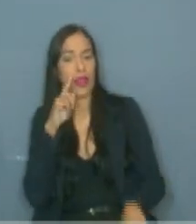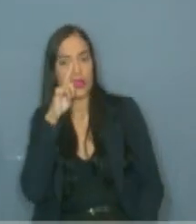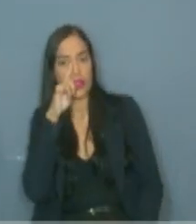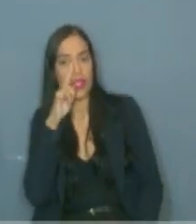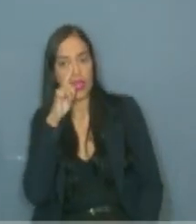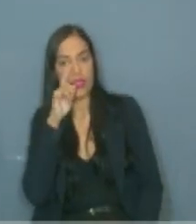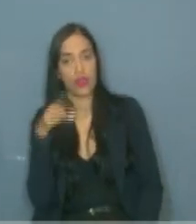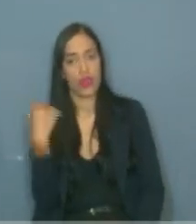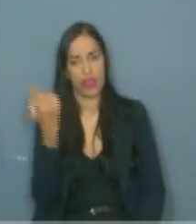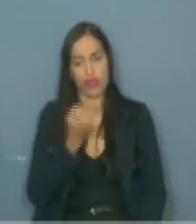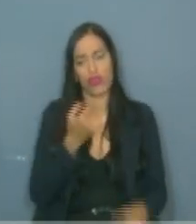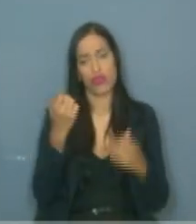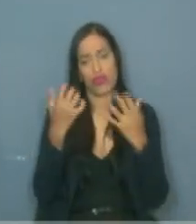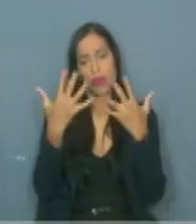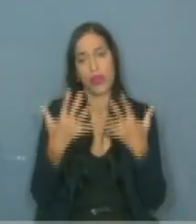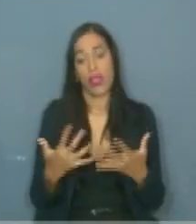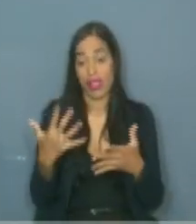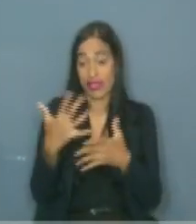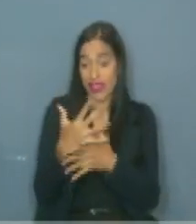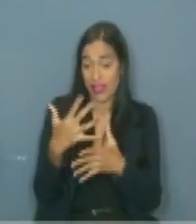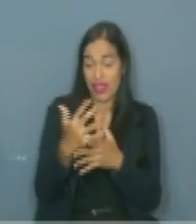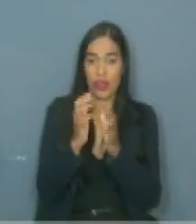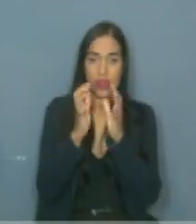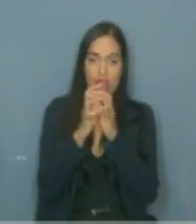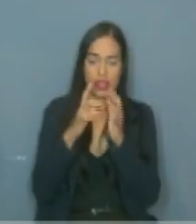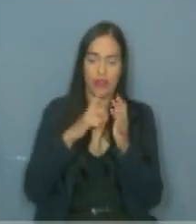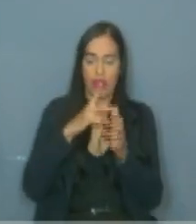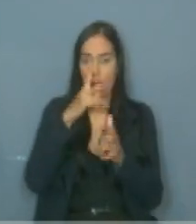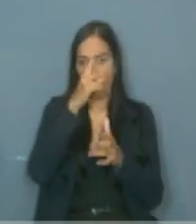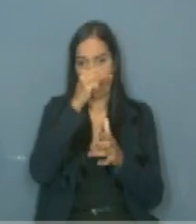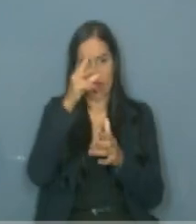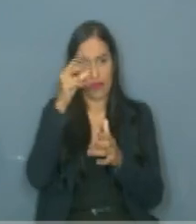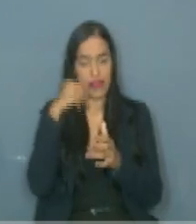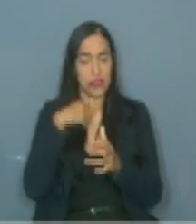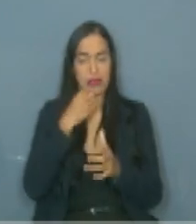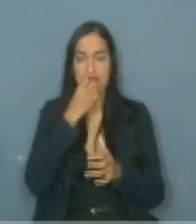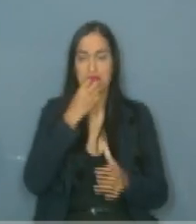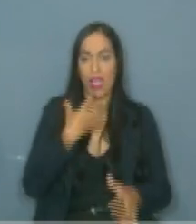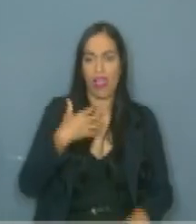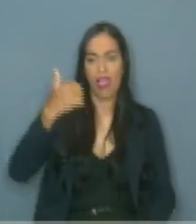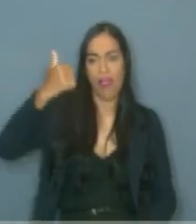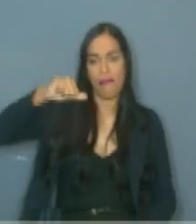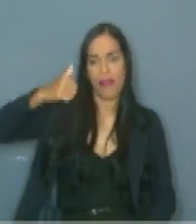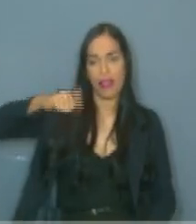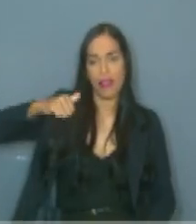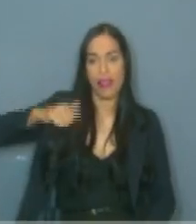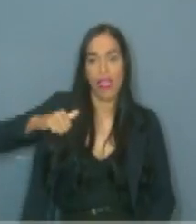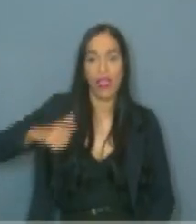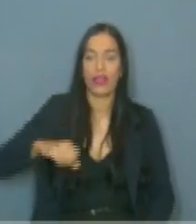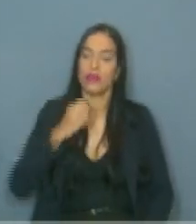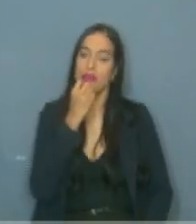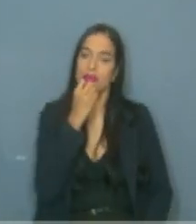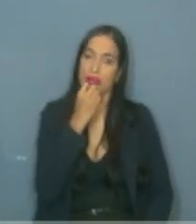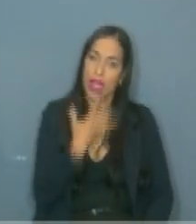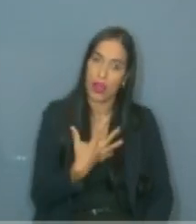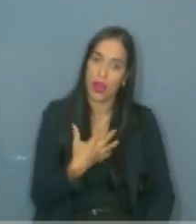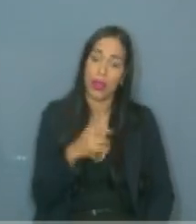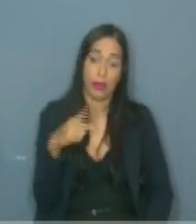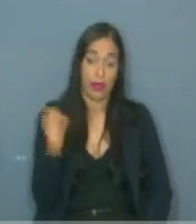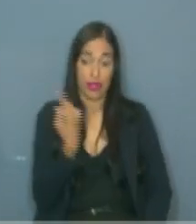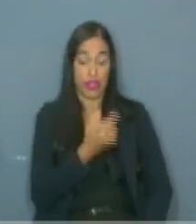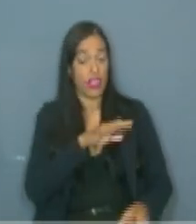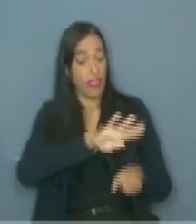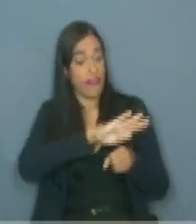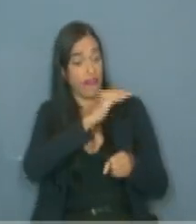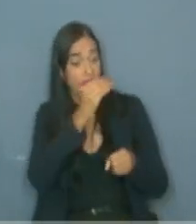gente dizer que aqui na cidade do Recife tem um prefeito muito bem avaliado, que bom, mas que tem uma casa de vereadores e